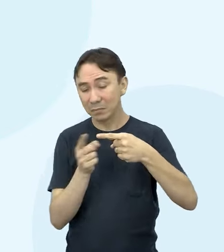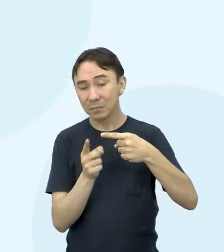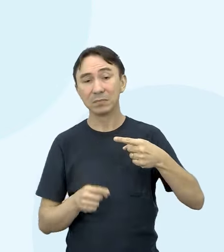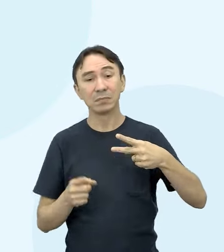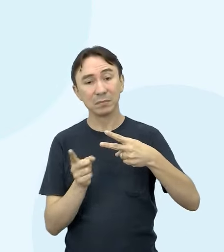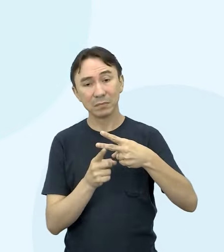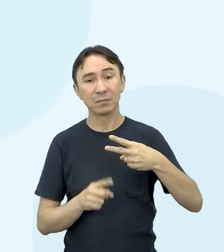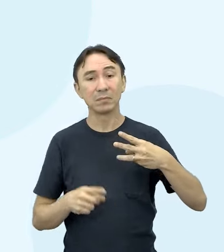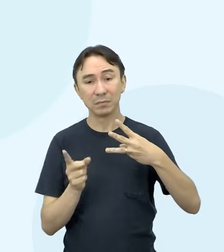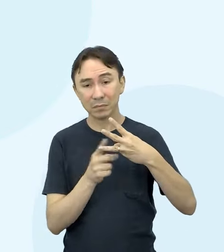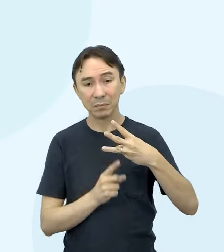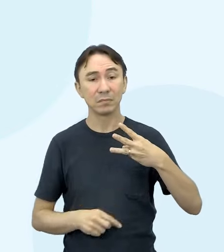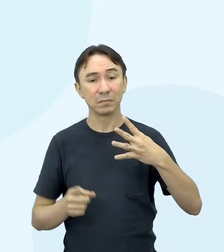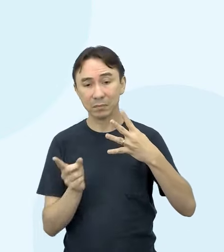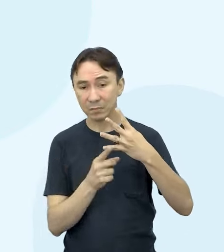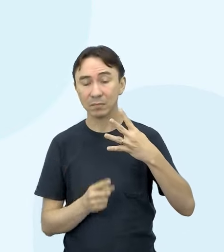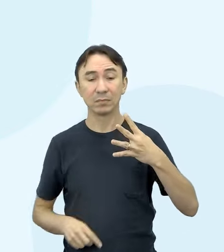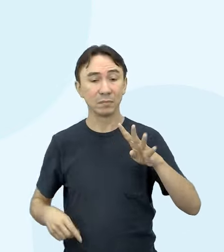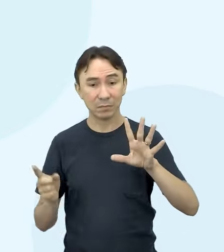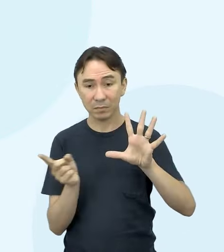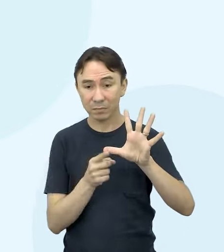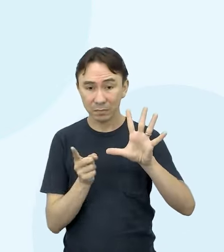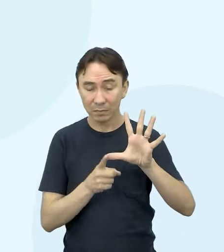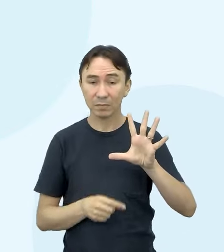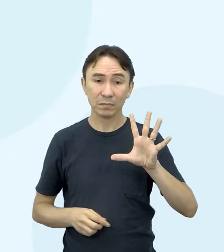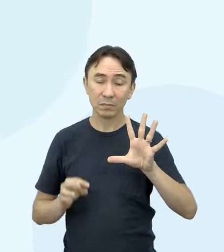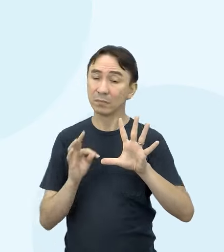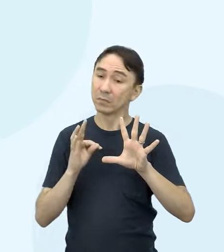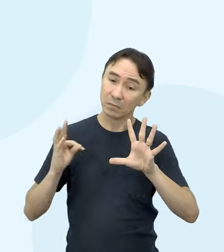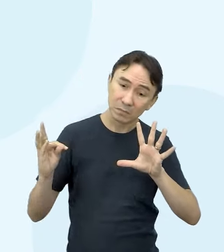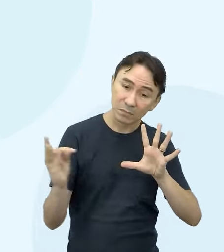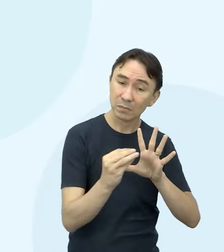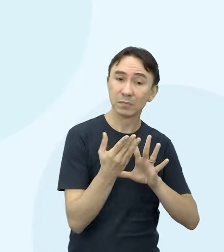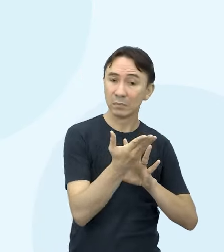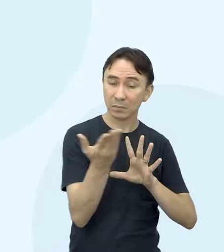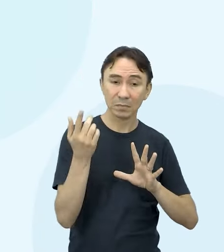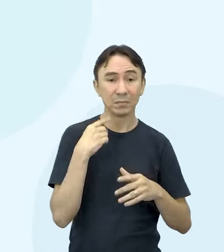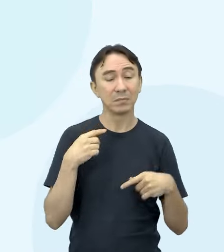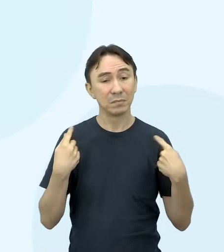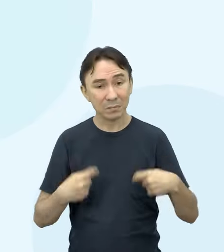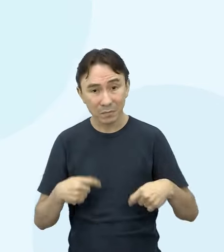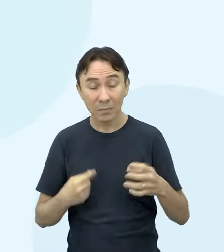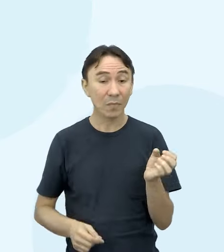Novotec Expresso, Novotec Integrado, está bem completo o site, tudo o que vocês precisam saber sobre o